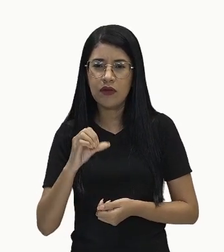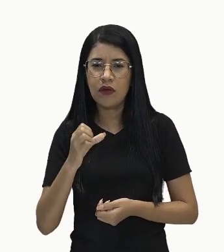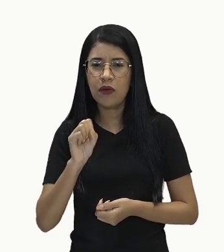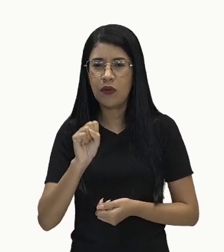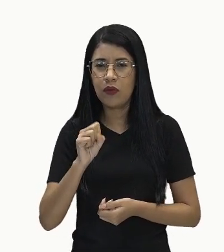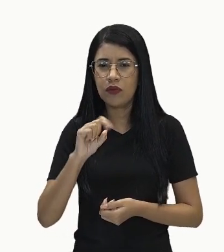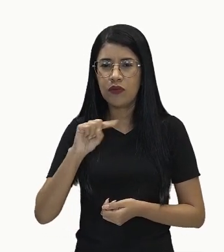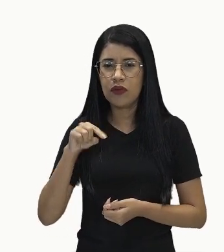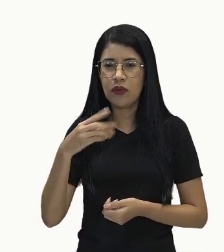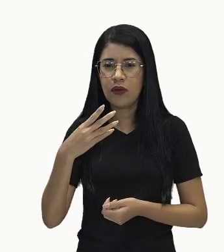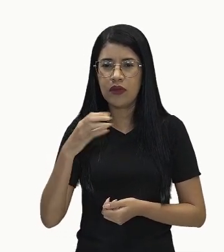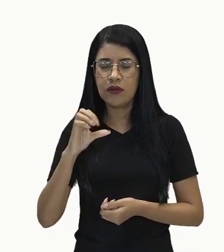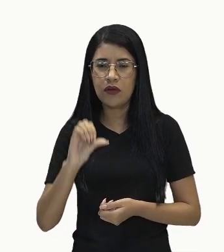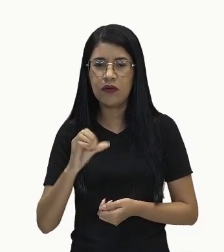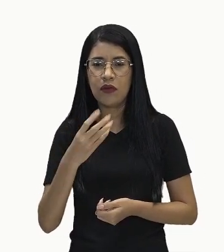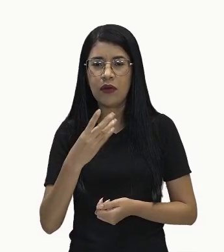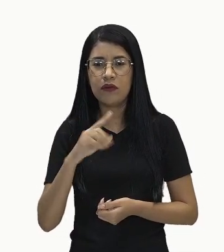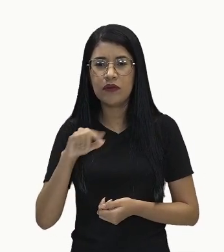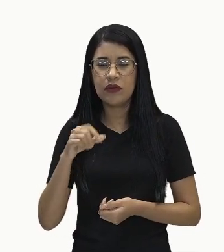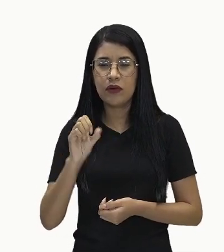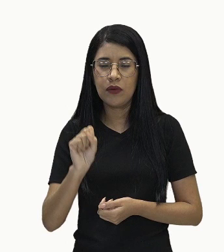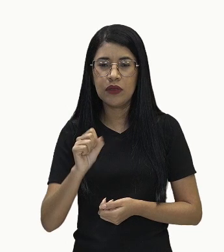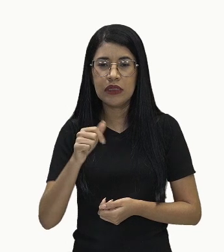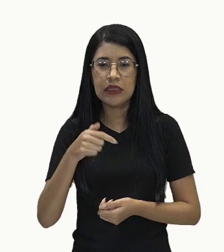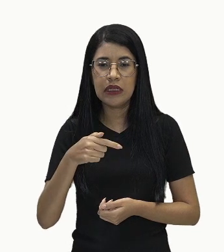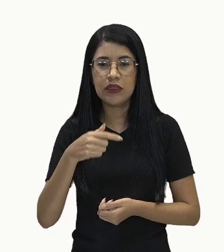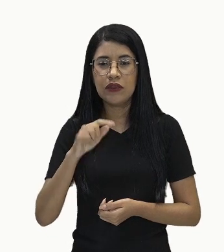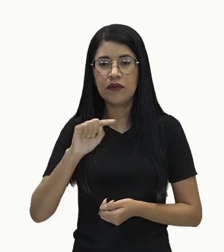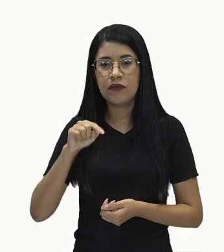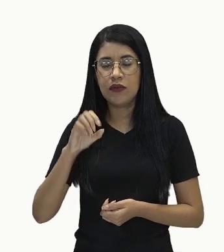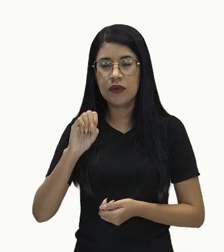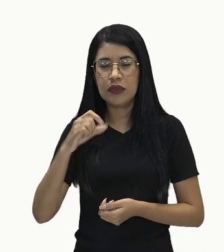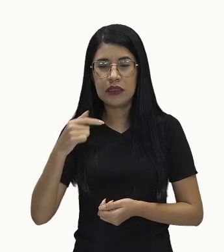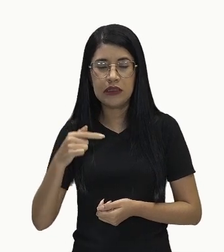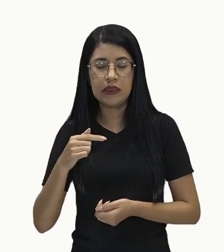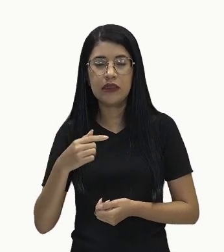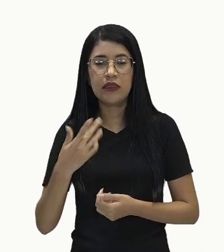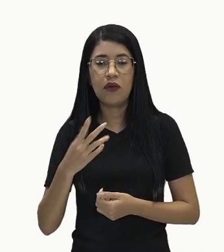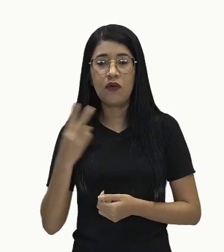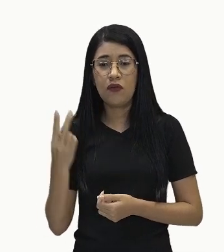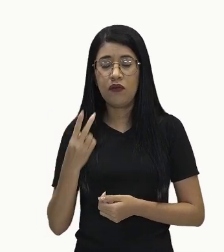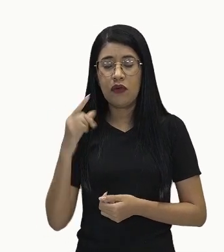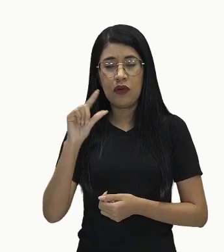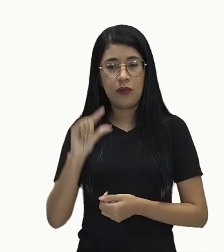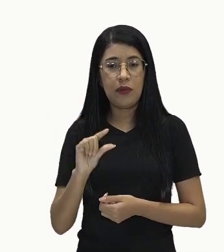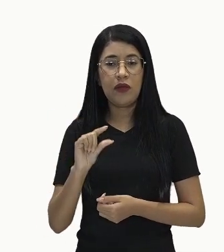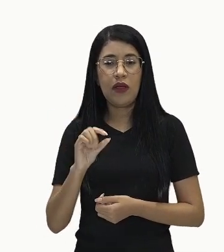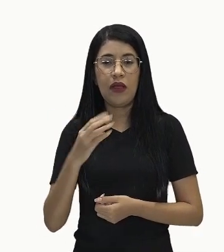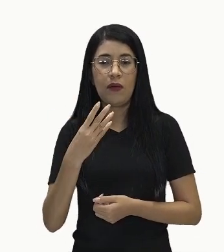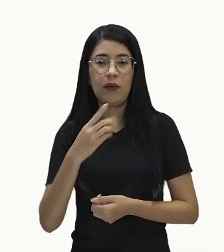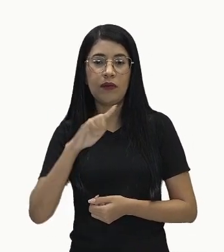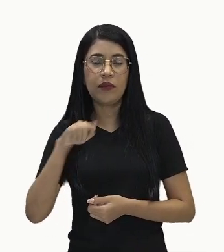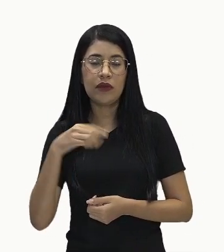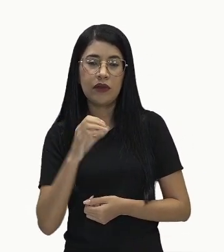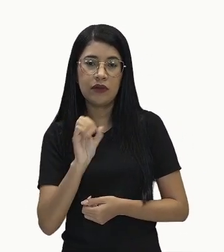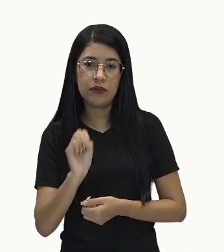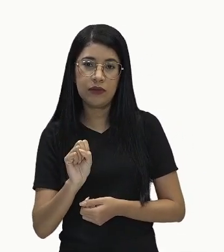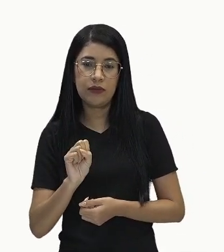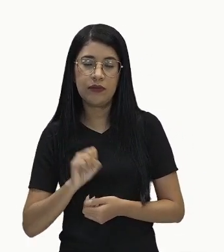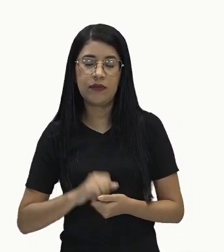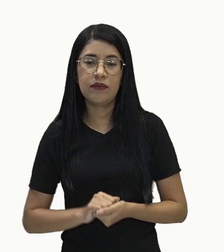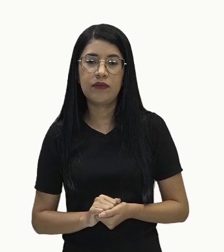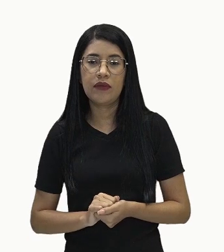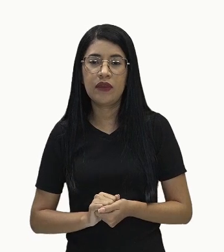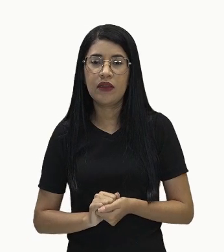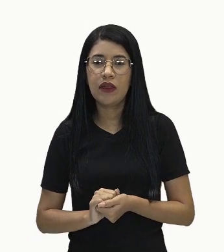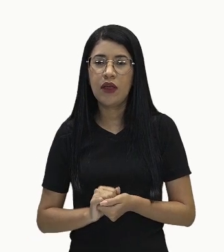é o menor? É o 4,9? 8,499? 4,08, 7,86? Não,